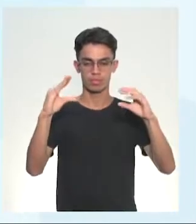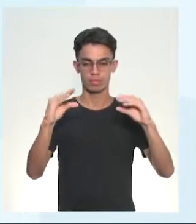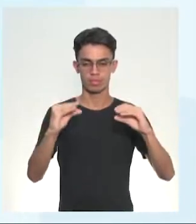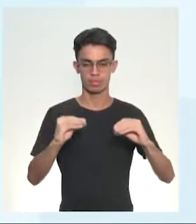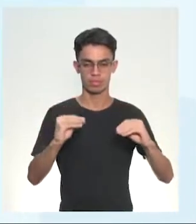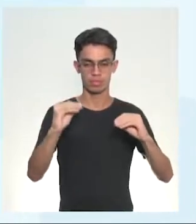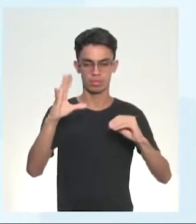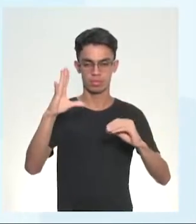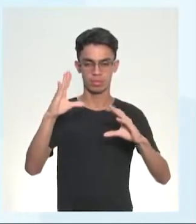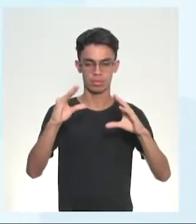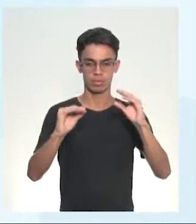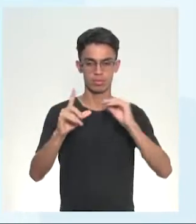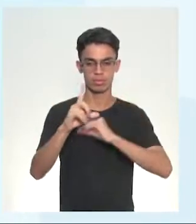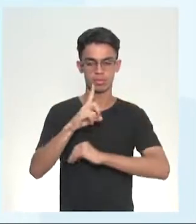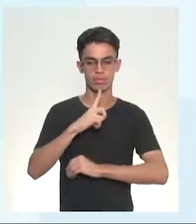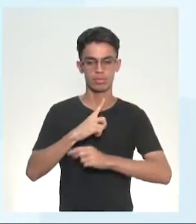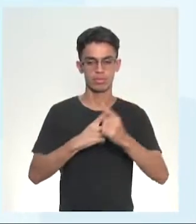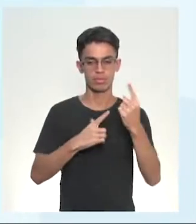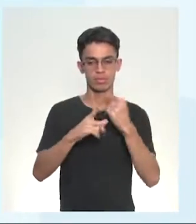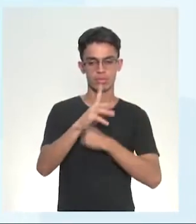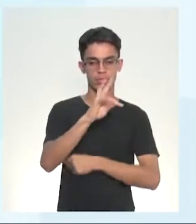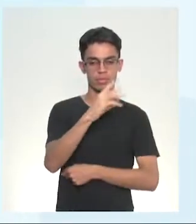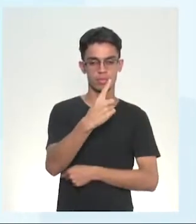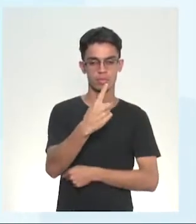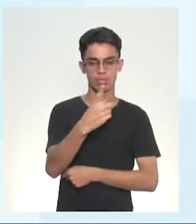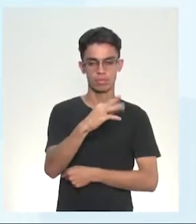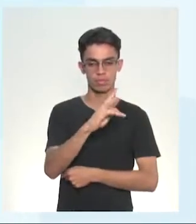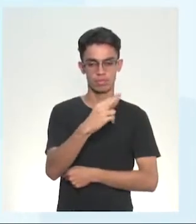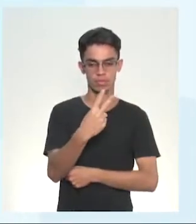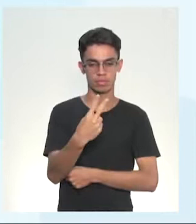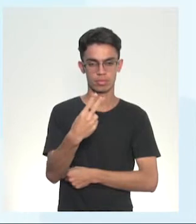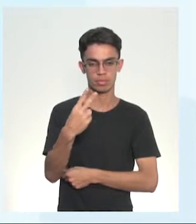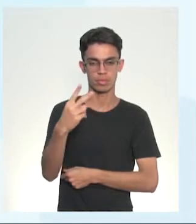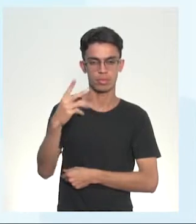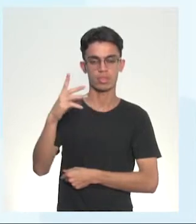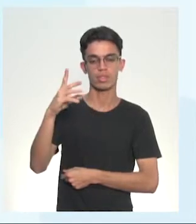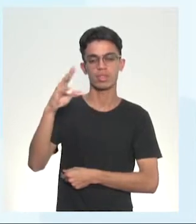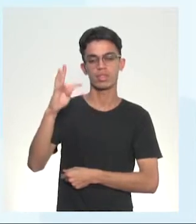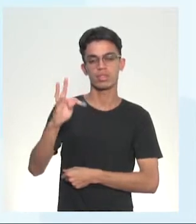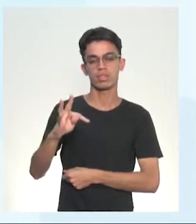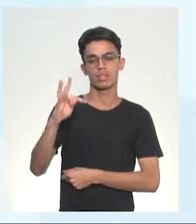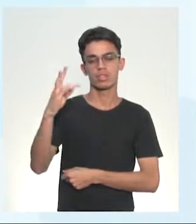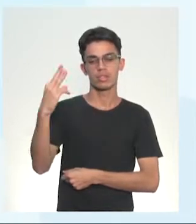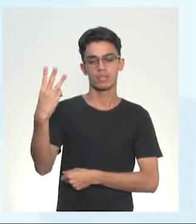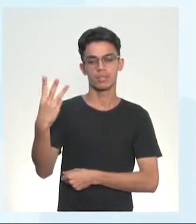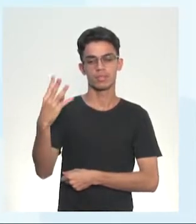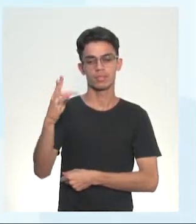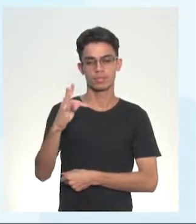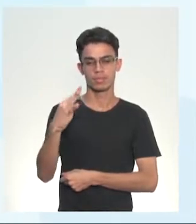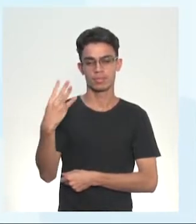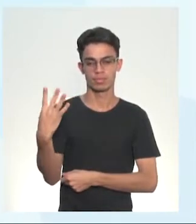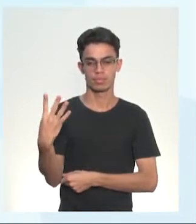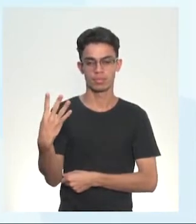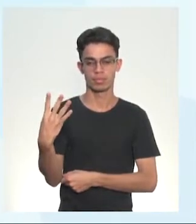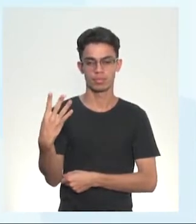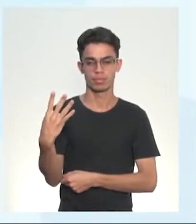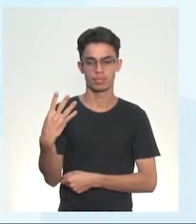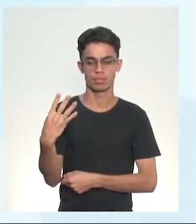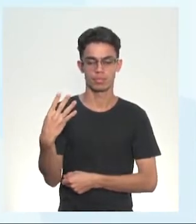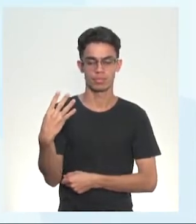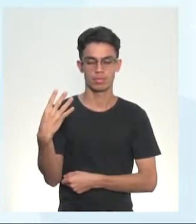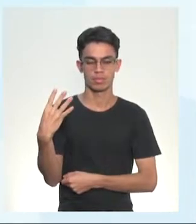1, eu tenho os valores T1 e T2. Na grandeza 2, os valores T3 e